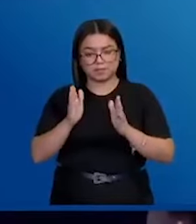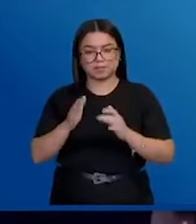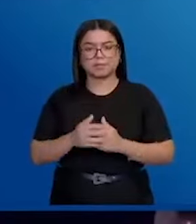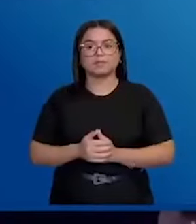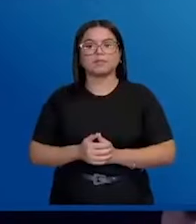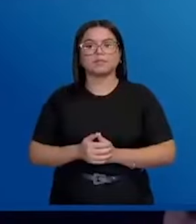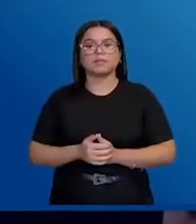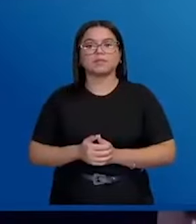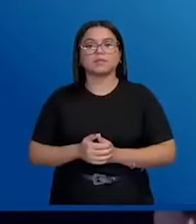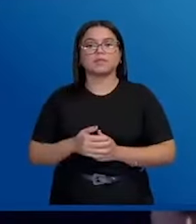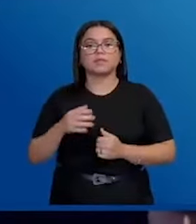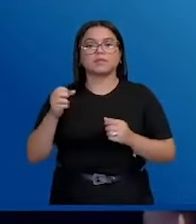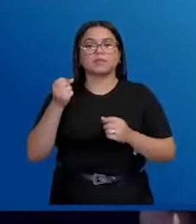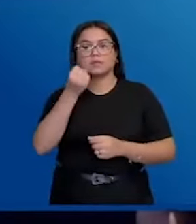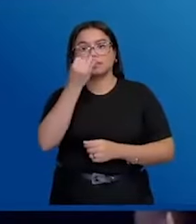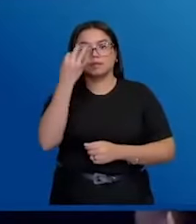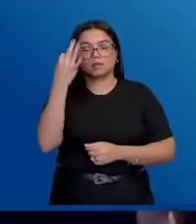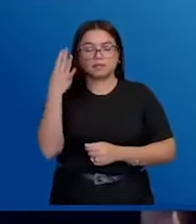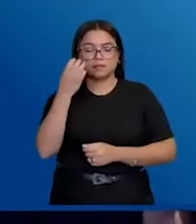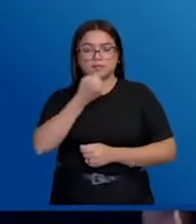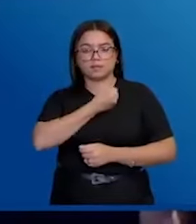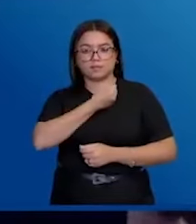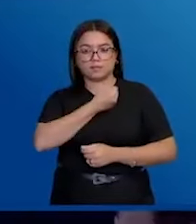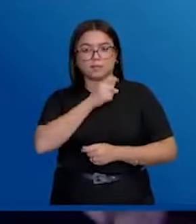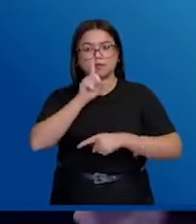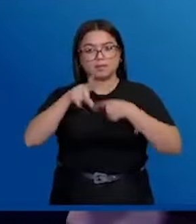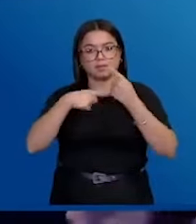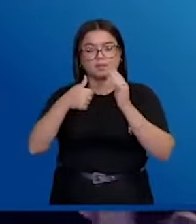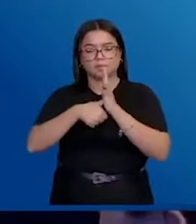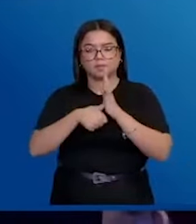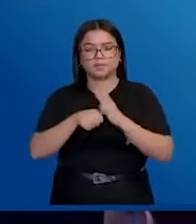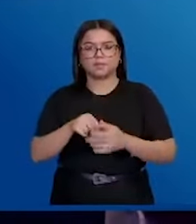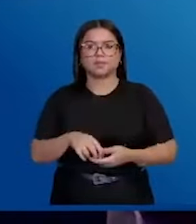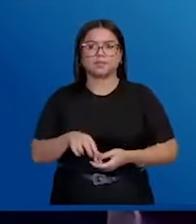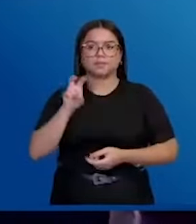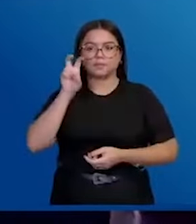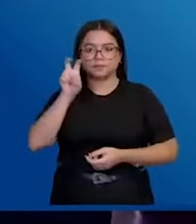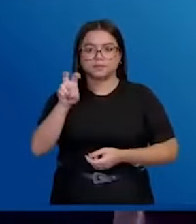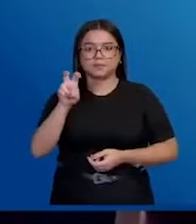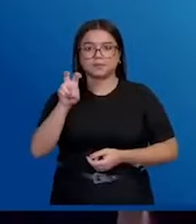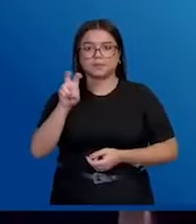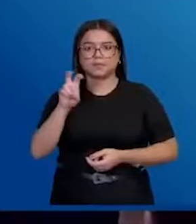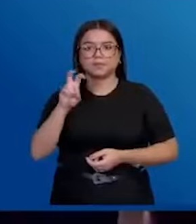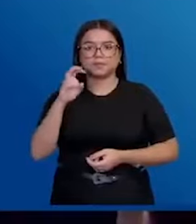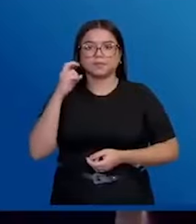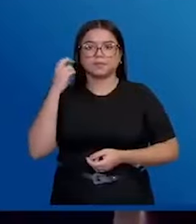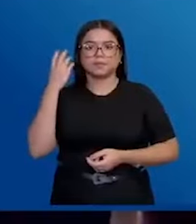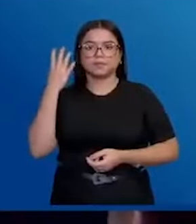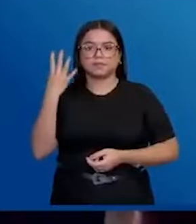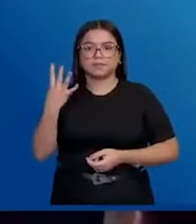bastante, então vamos para a nossa contagem regressiva e aí tocamos a campainha. Vamos lá. 5,